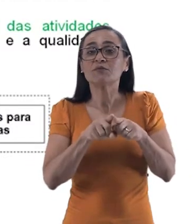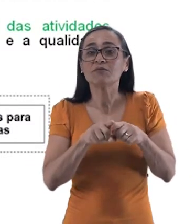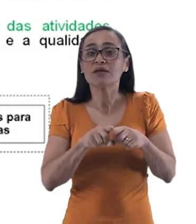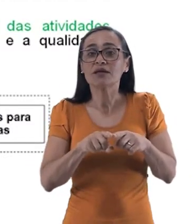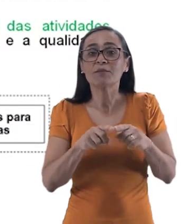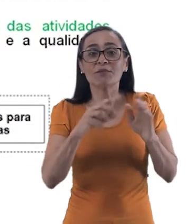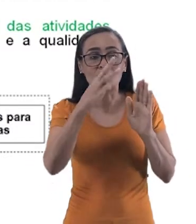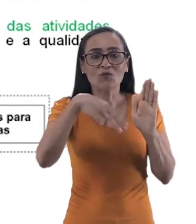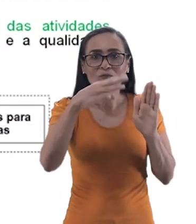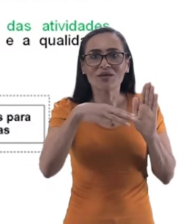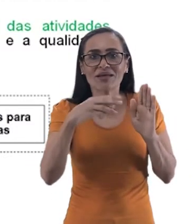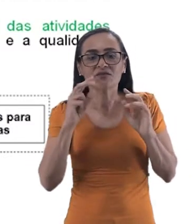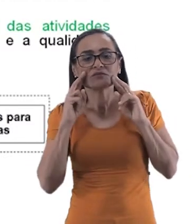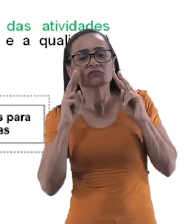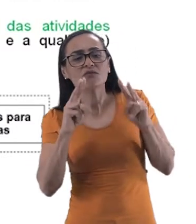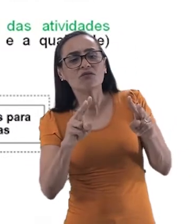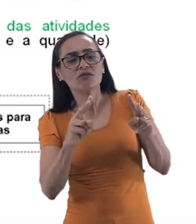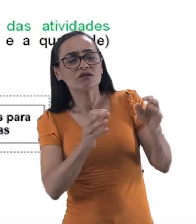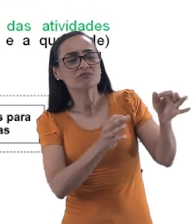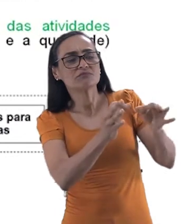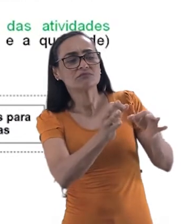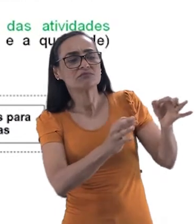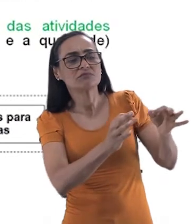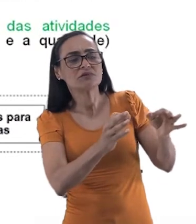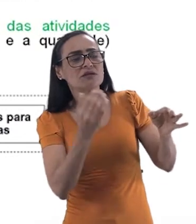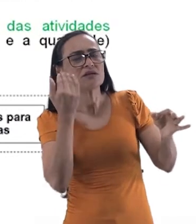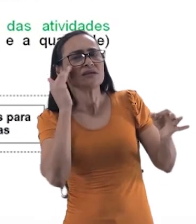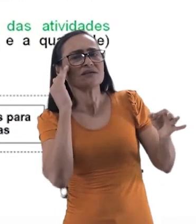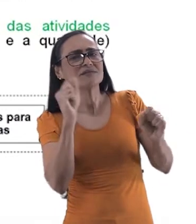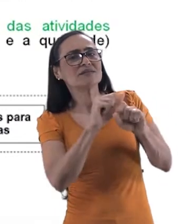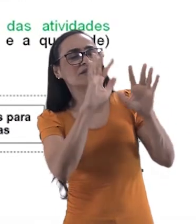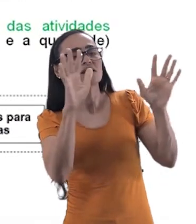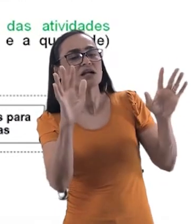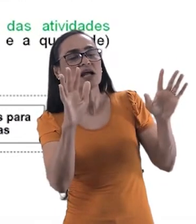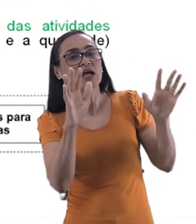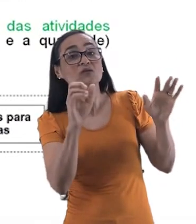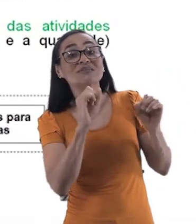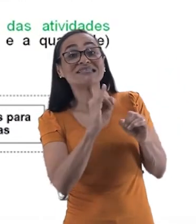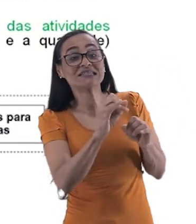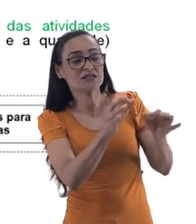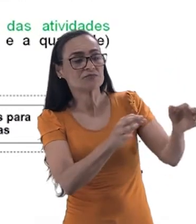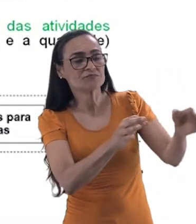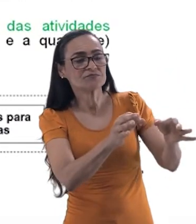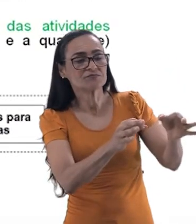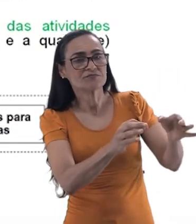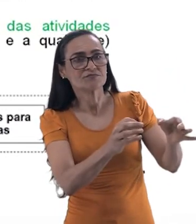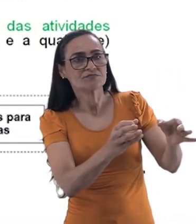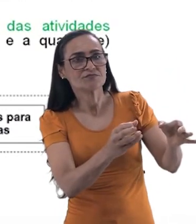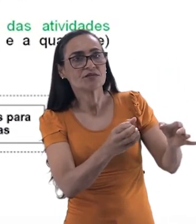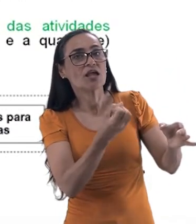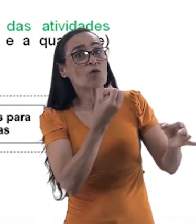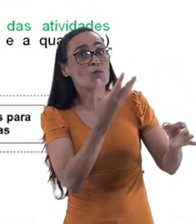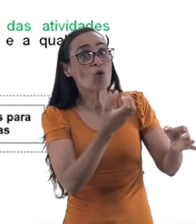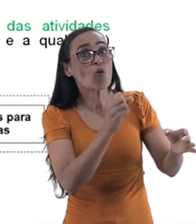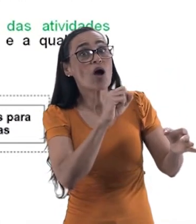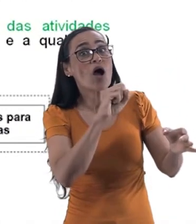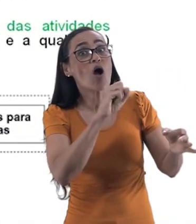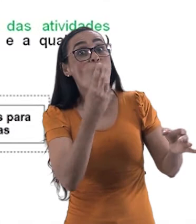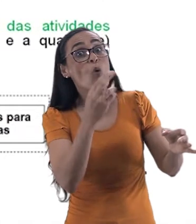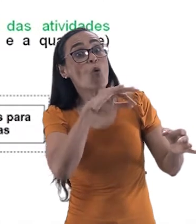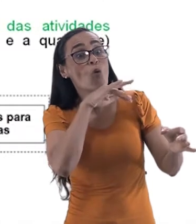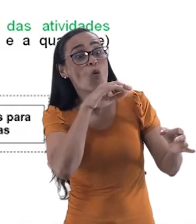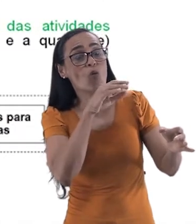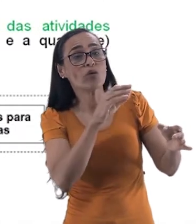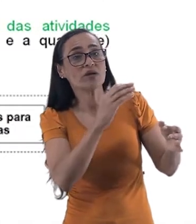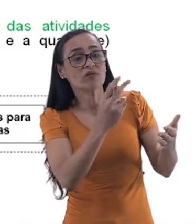dele, conseguir olhar para a organização e compreender se aquela organização é ou não é